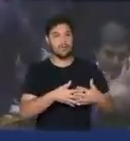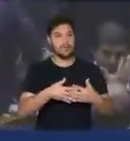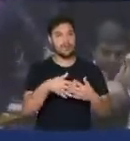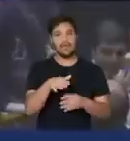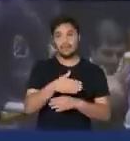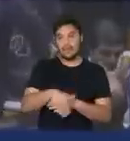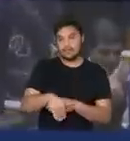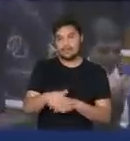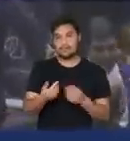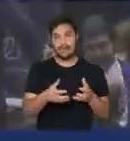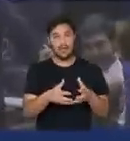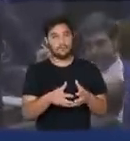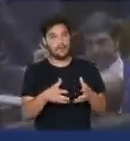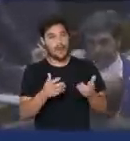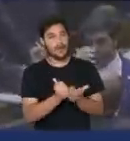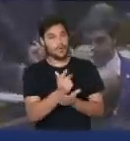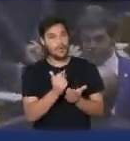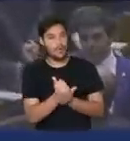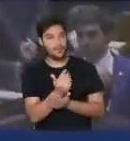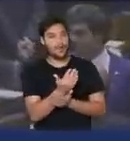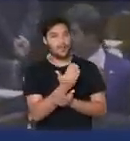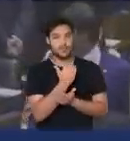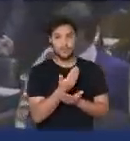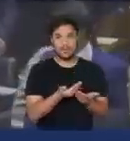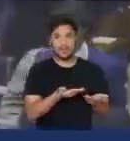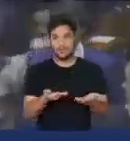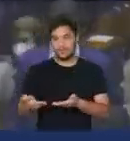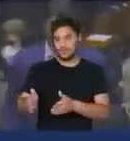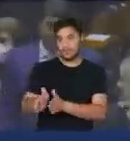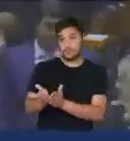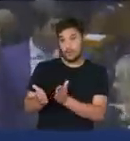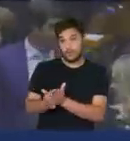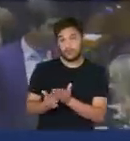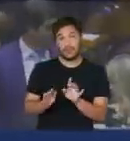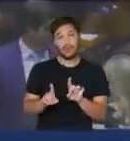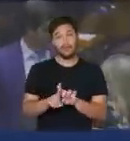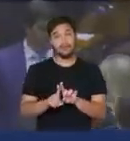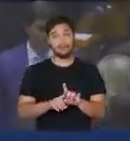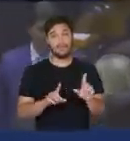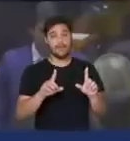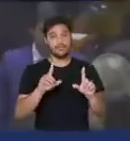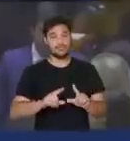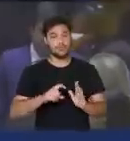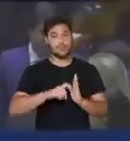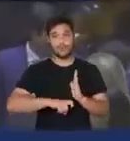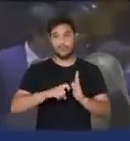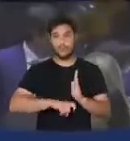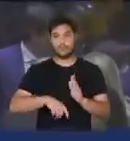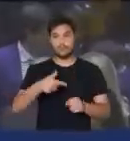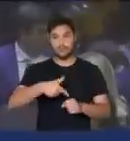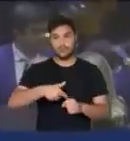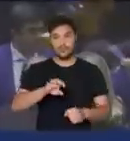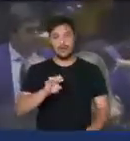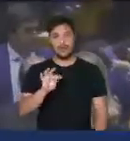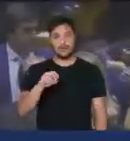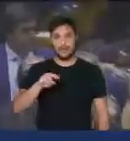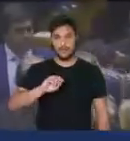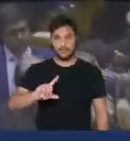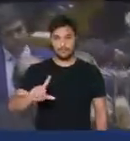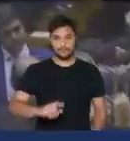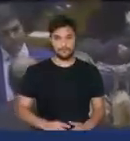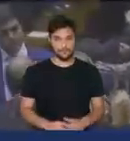taxistas, ampliar a compra de alimentos para pessoas de baixa renda e também diminuir tributos do etanol.